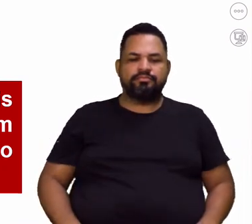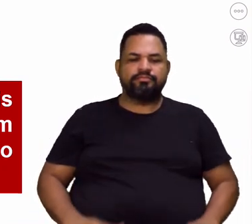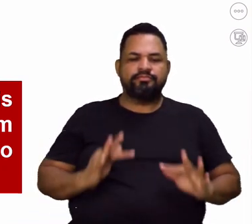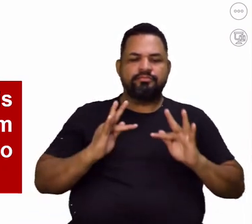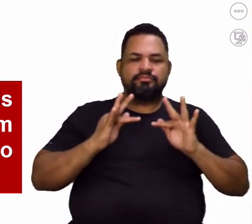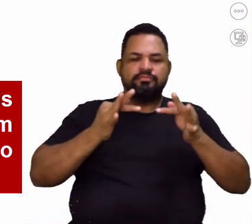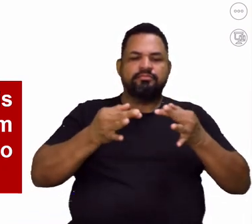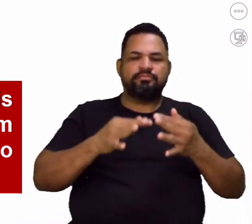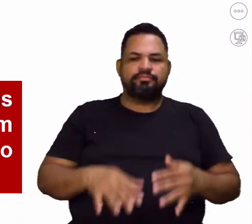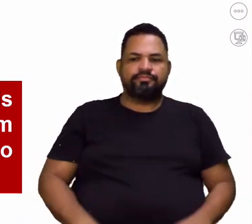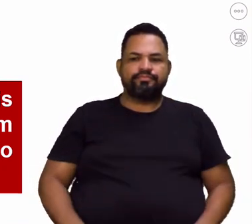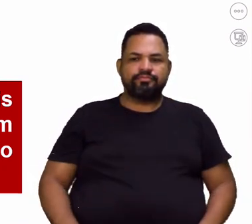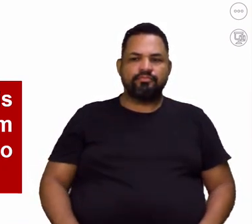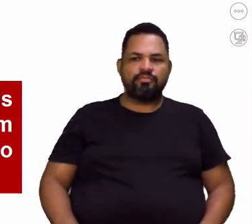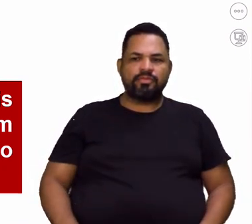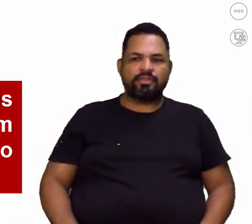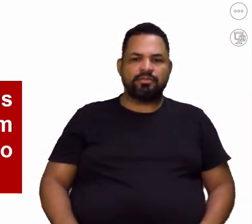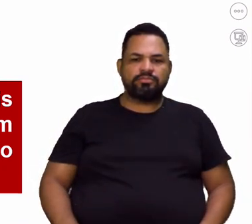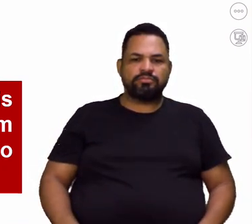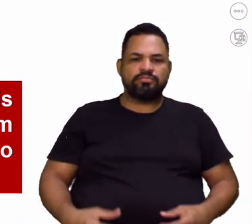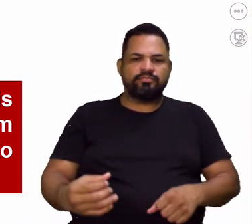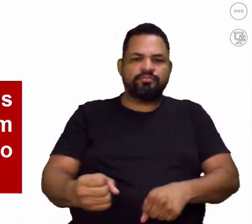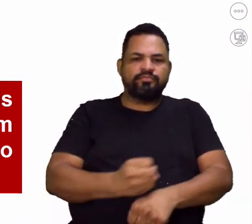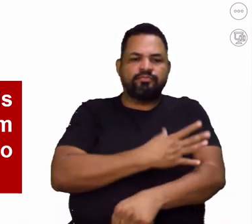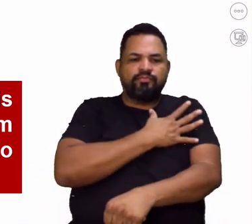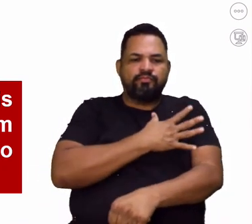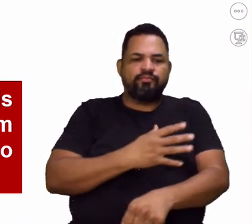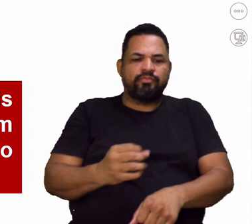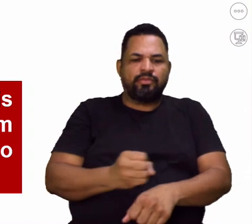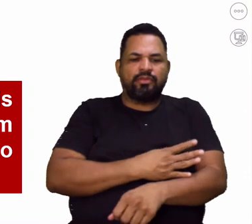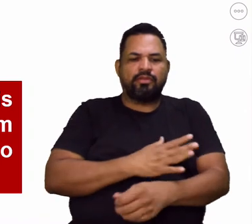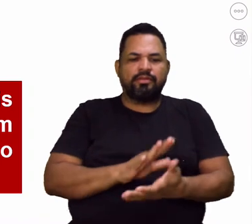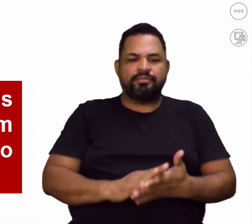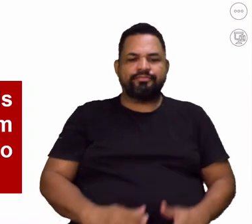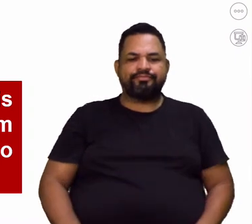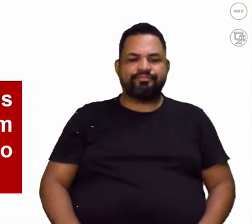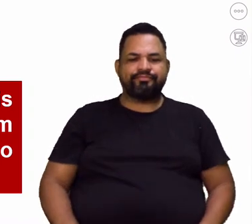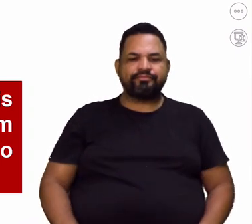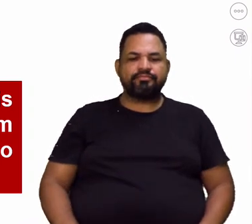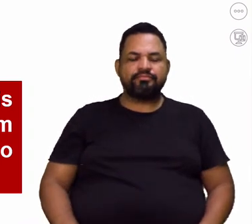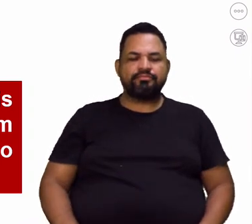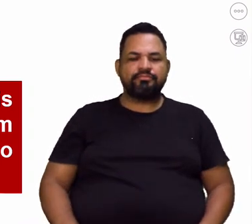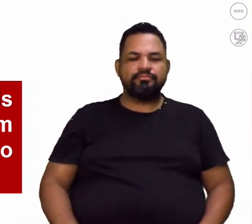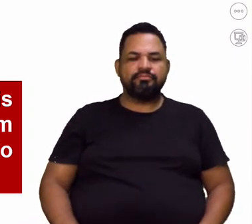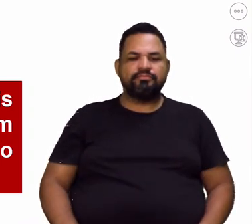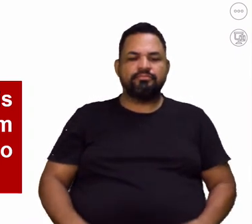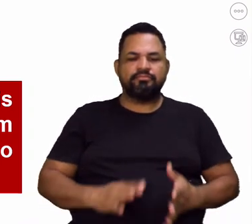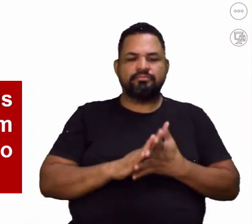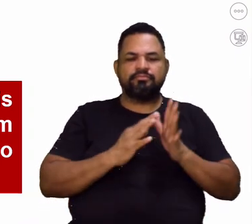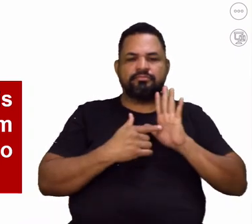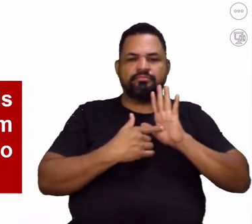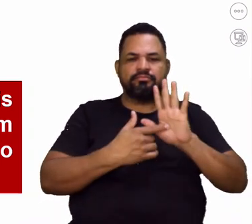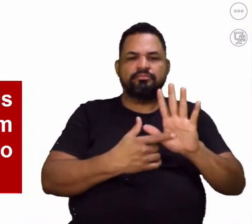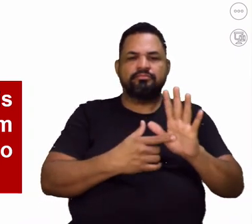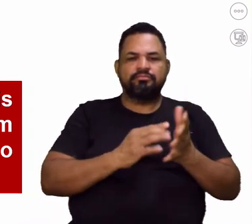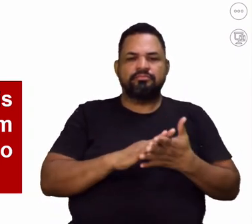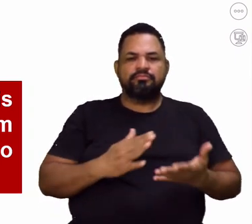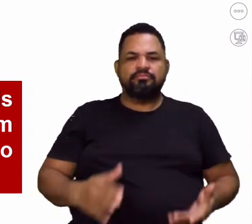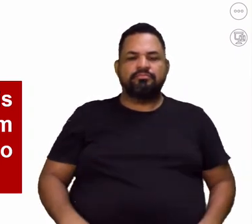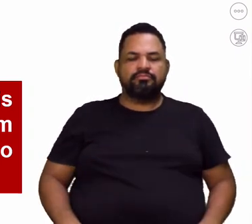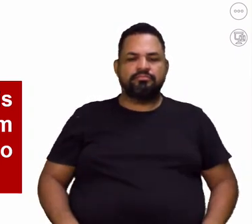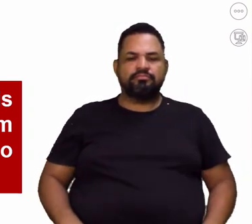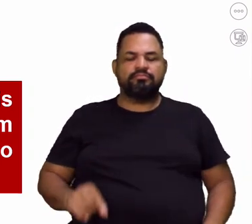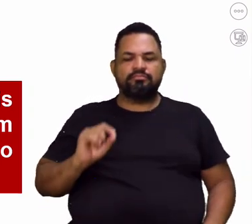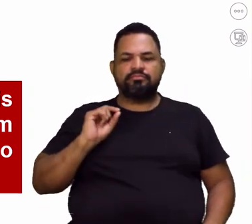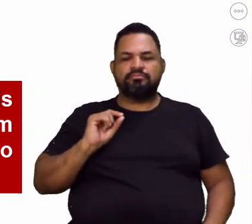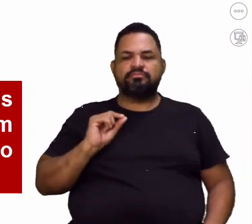último, deixamos aí a emotiva. A emotiva já diz, né? É aquela que vai expressar aí a